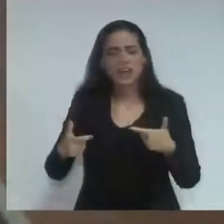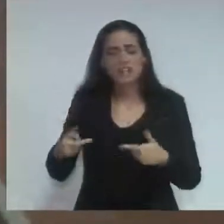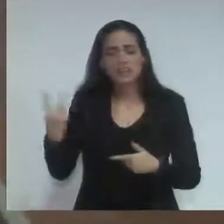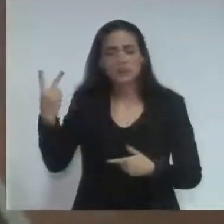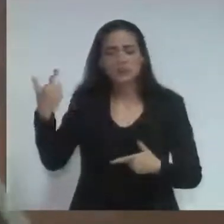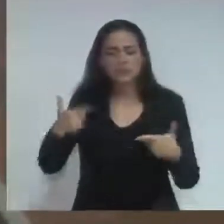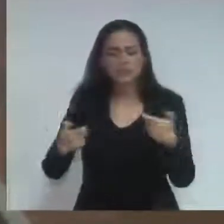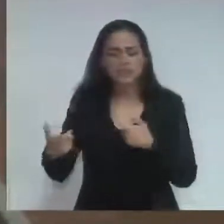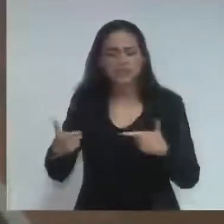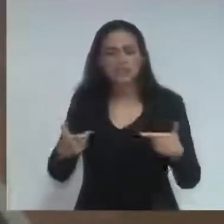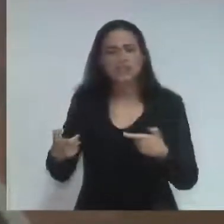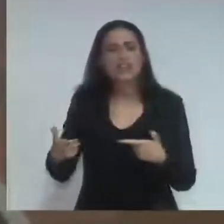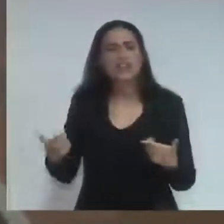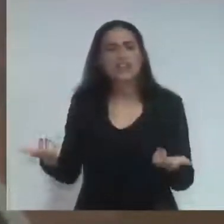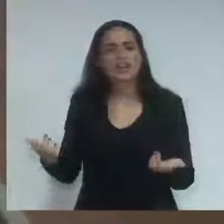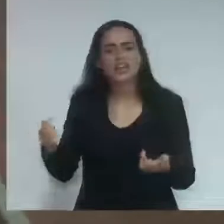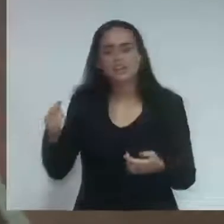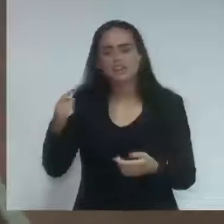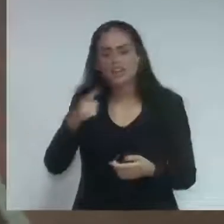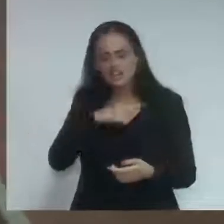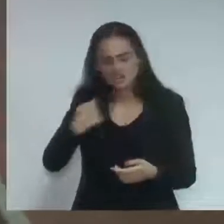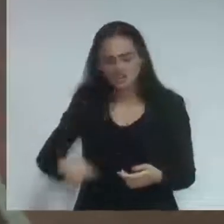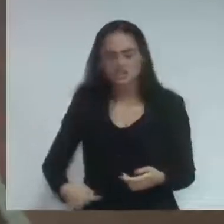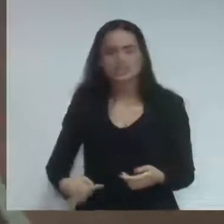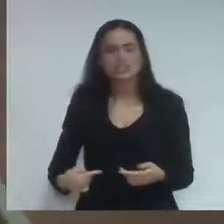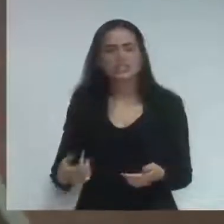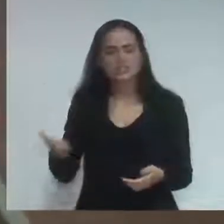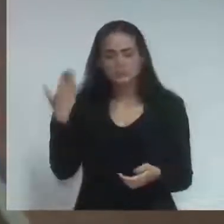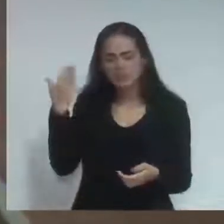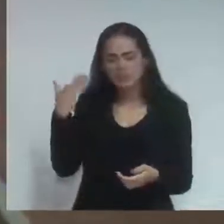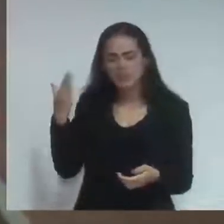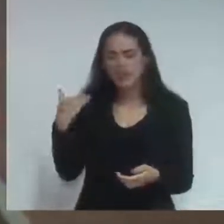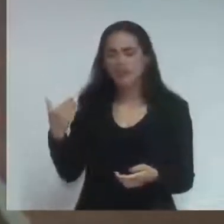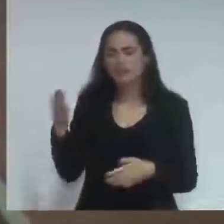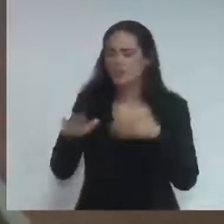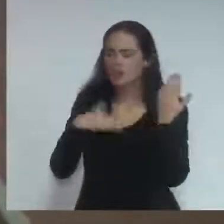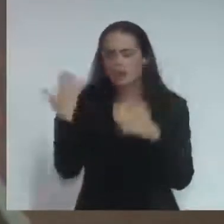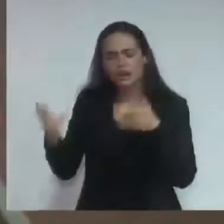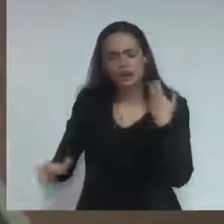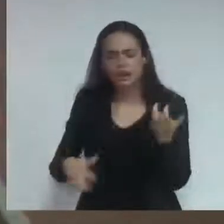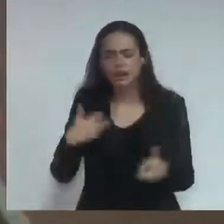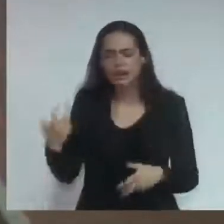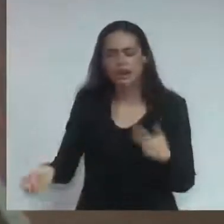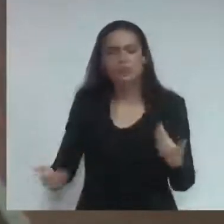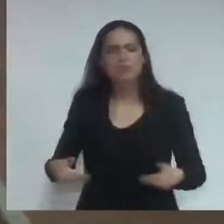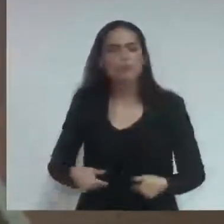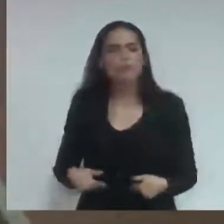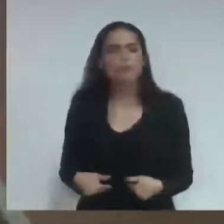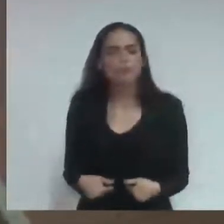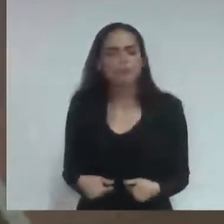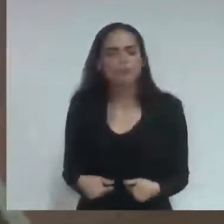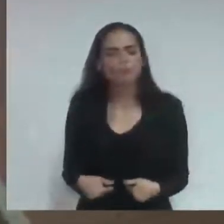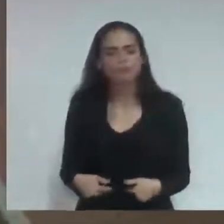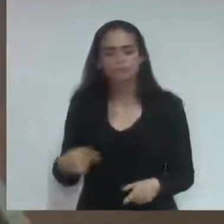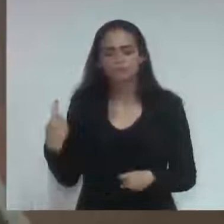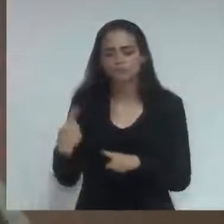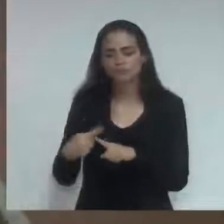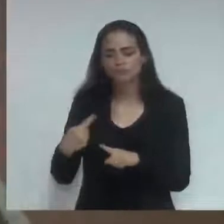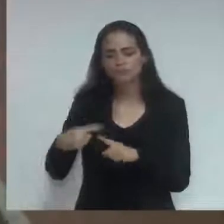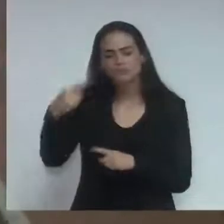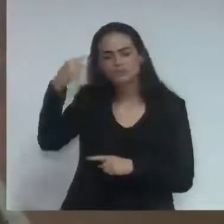na China maoísta, né, que milhões de pessoas morreram de fome em função de uma